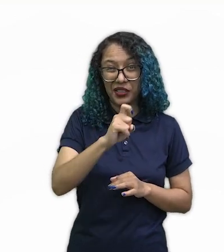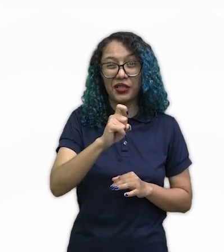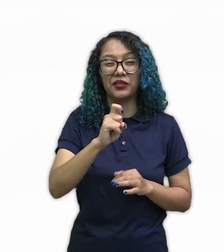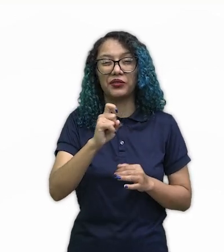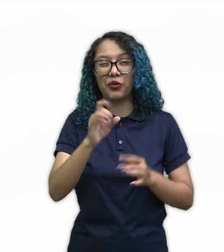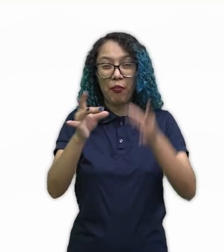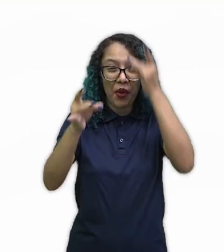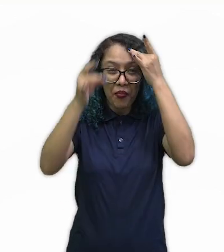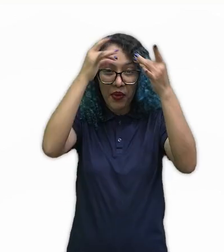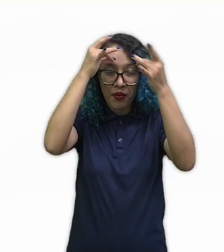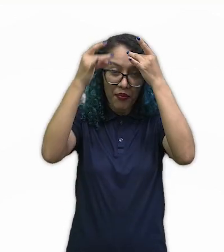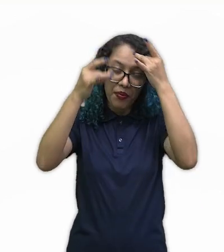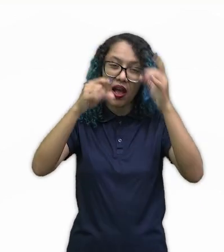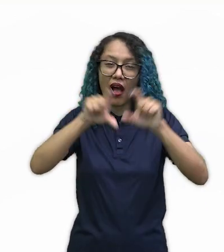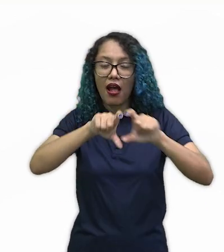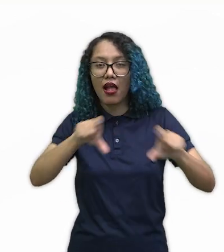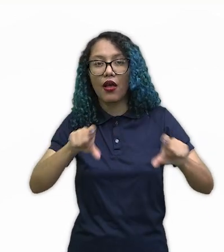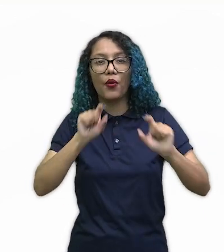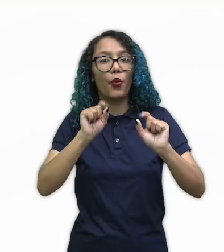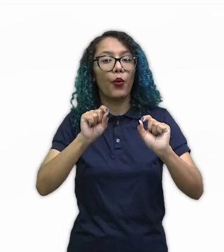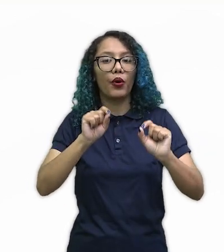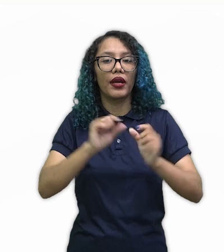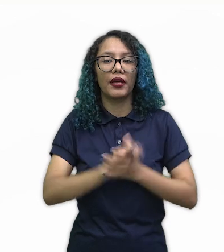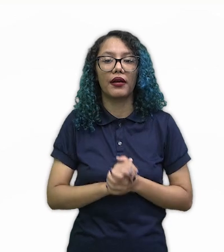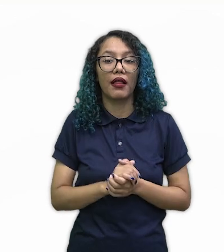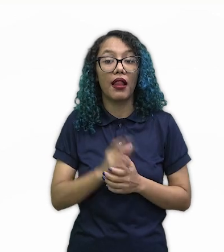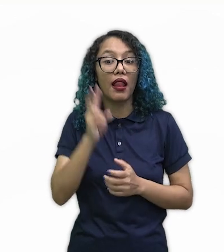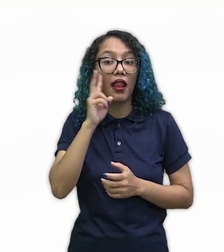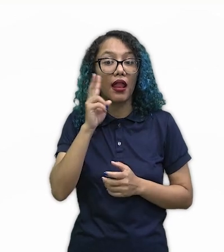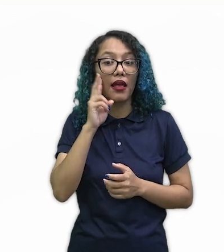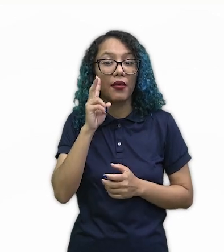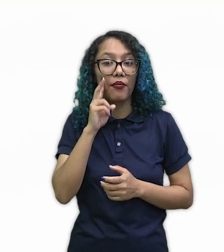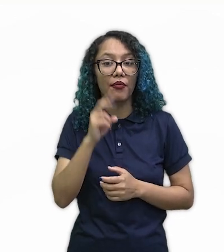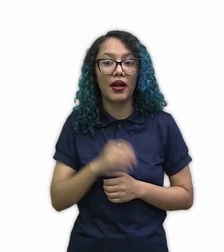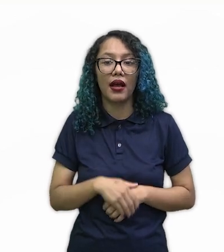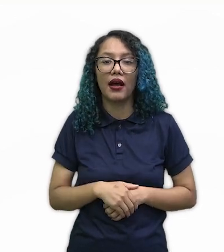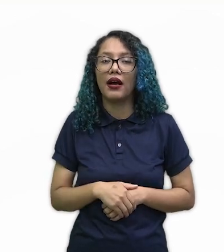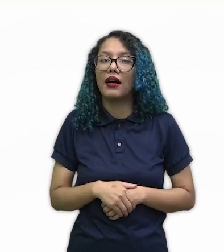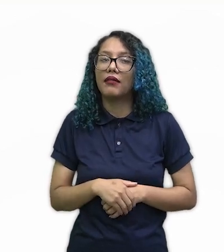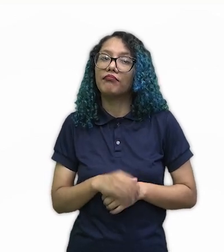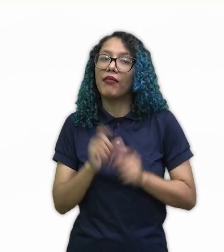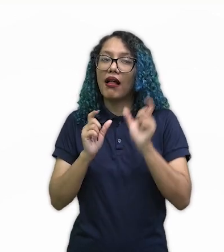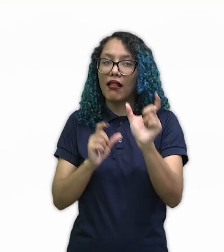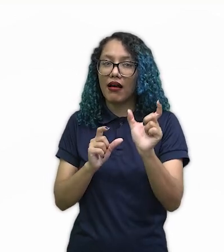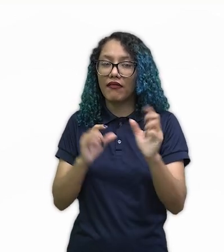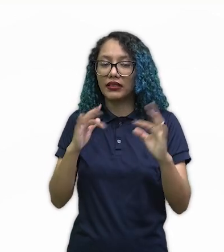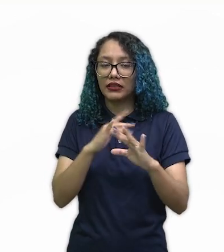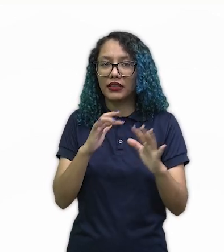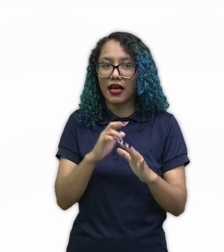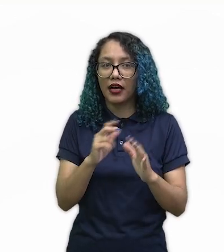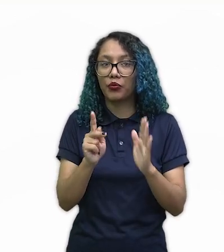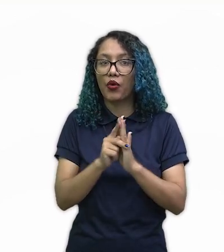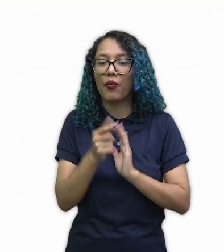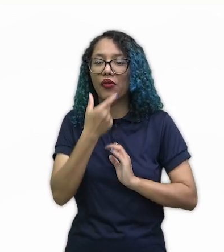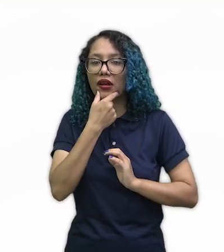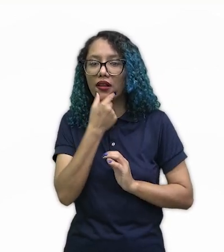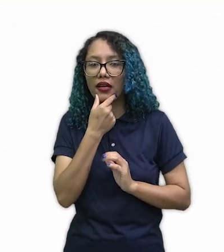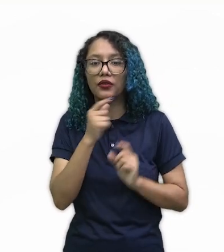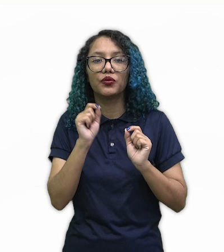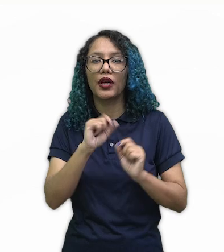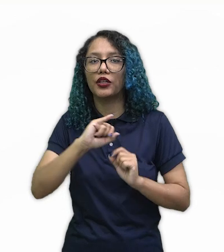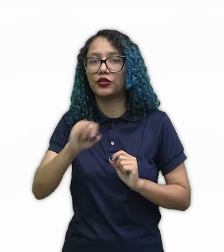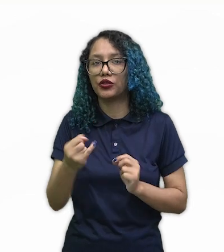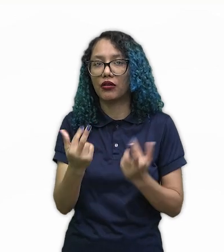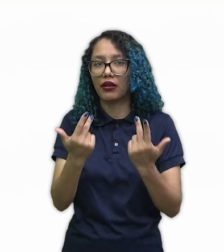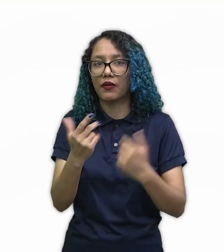a fórmula, não se esqueçam da palavra cidade em inglês, ou seja, juros é igual a